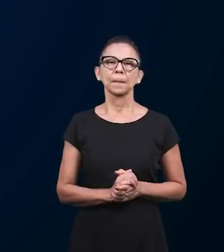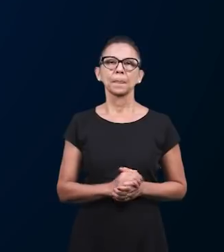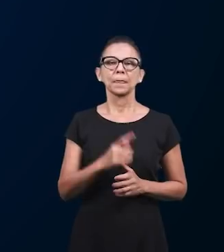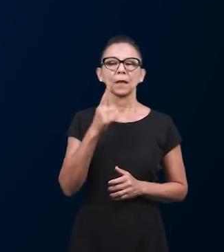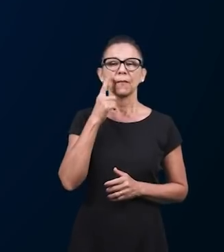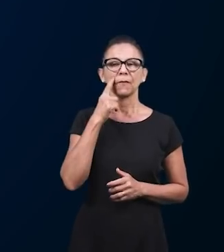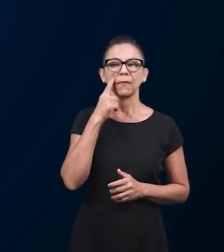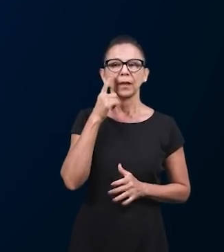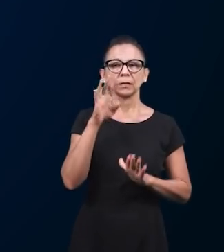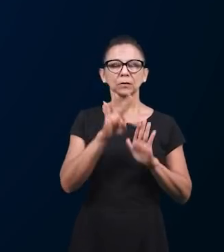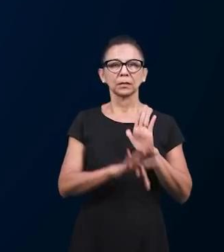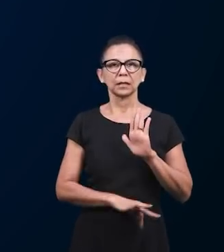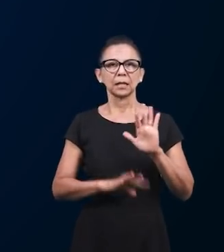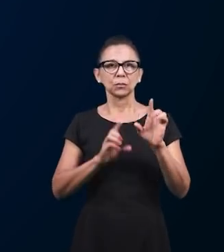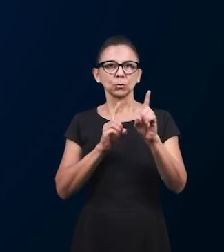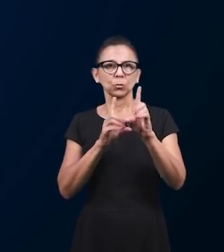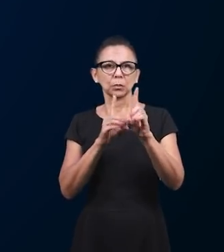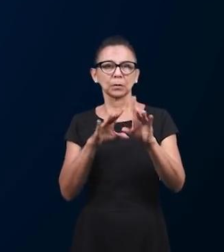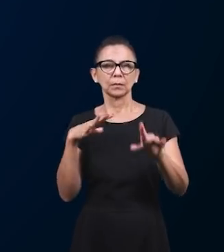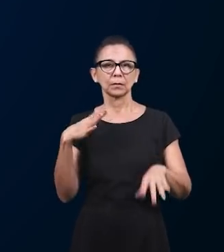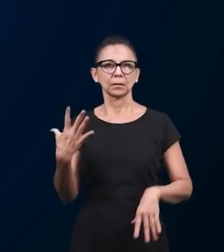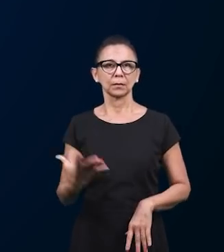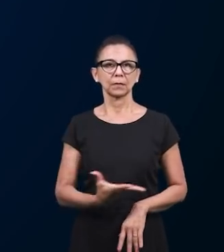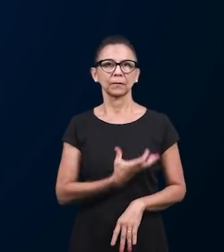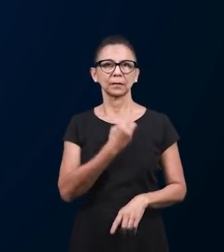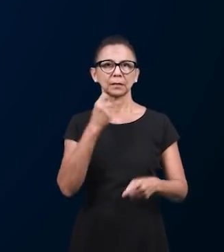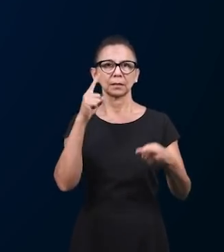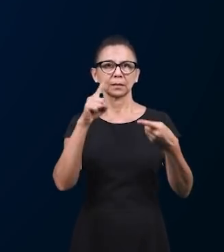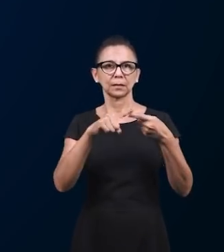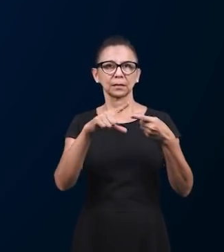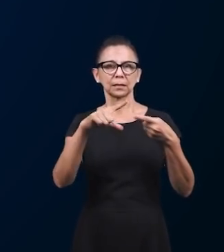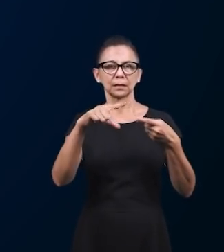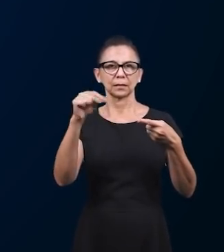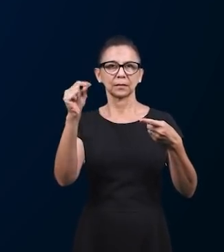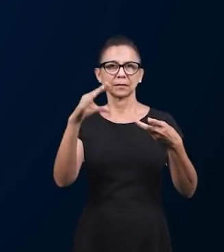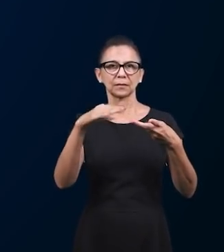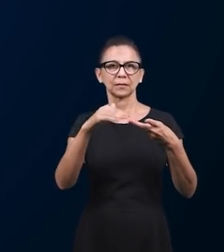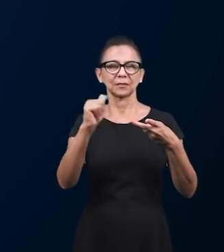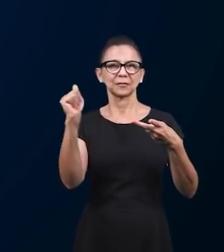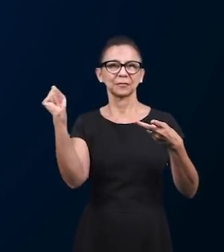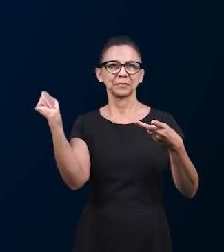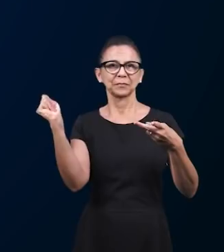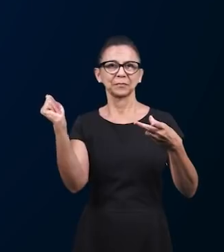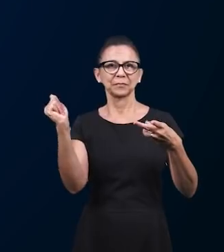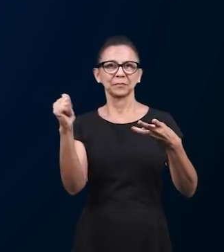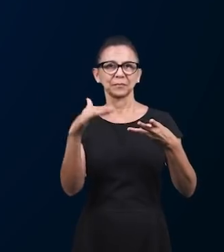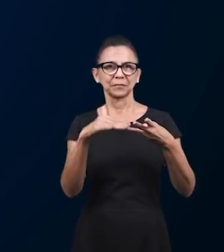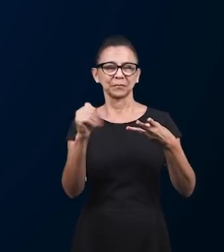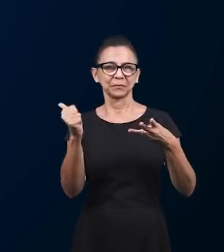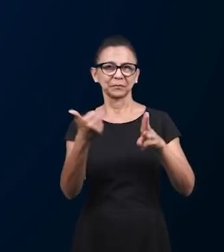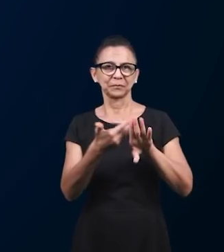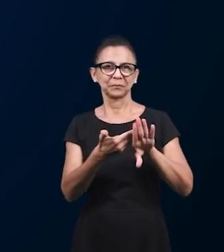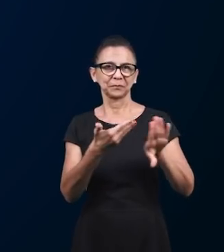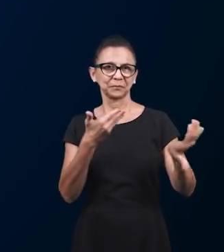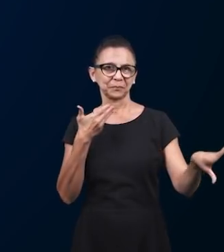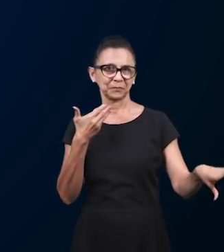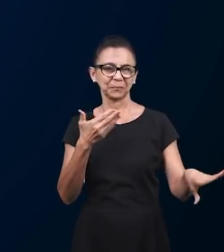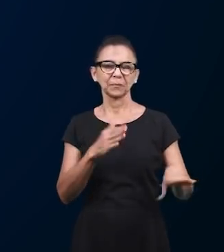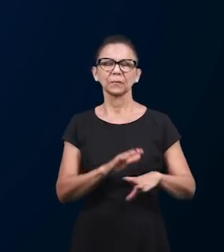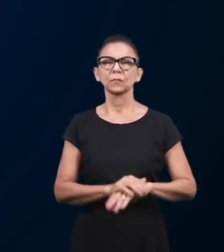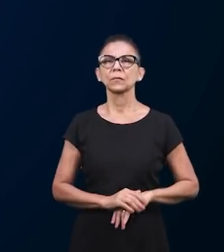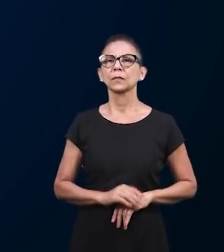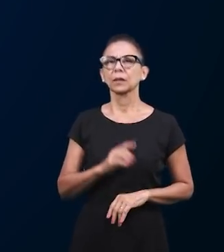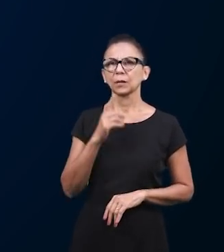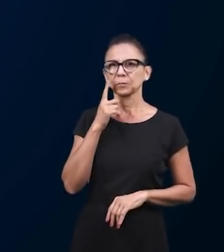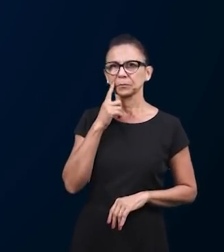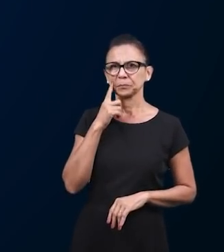no texto a doutrina de salvação, eleição, chamado e santificação.